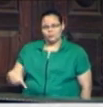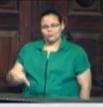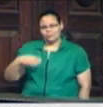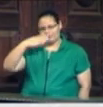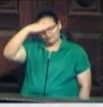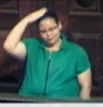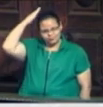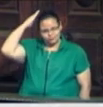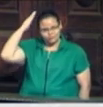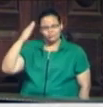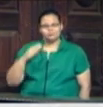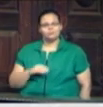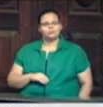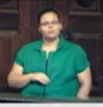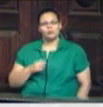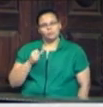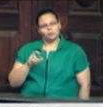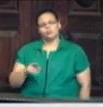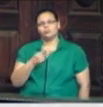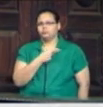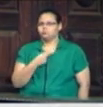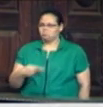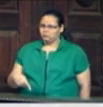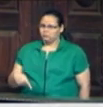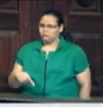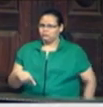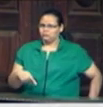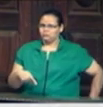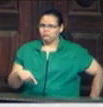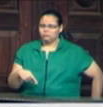República: senhor presidente,